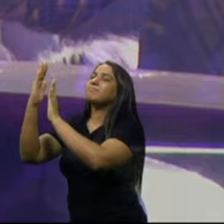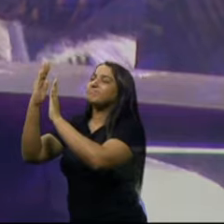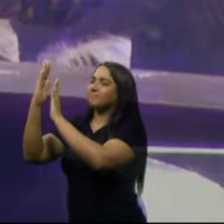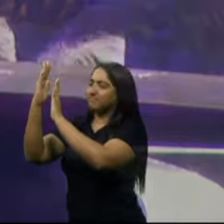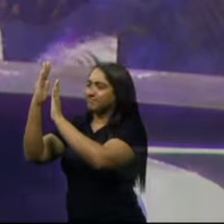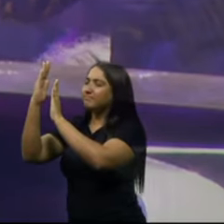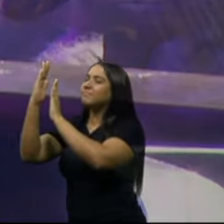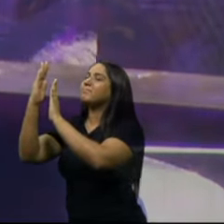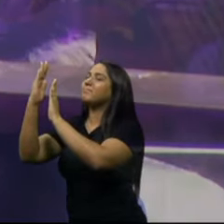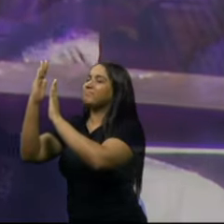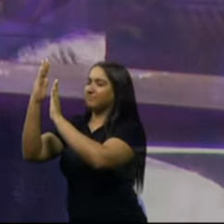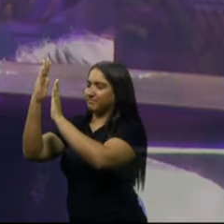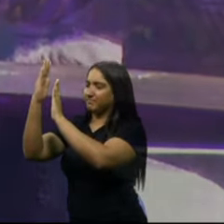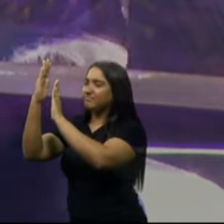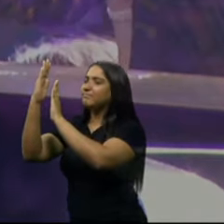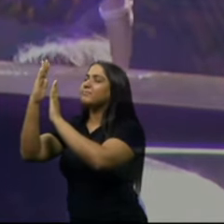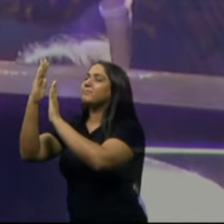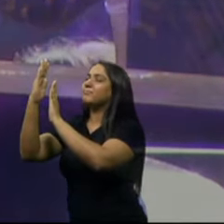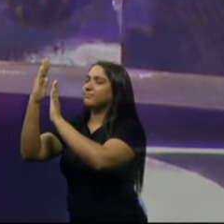E aí